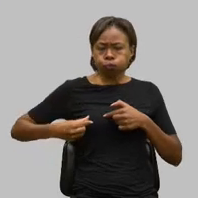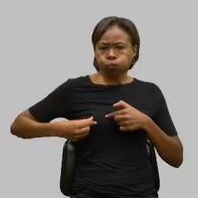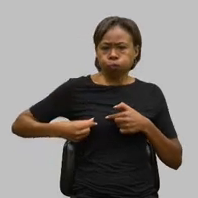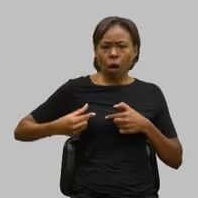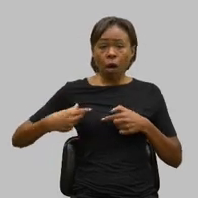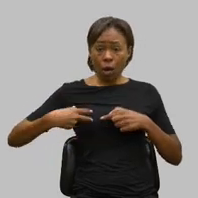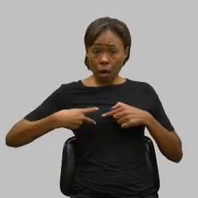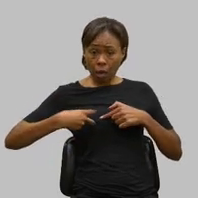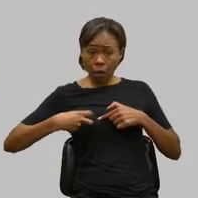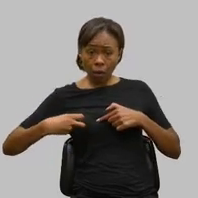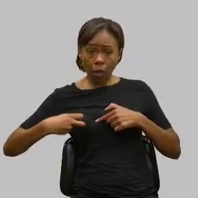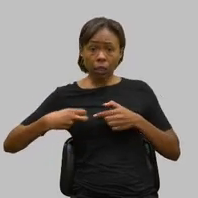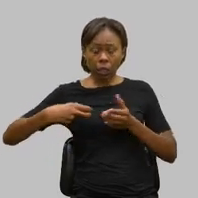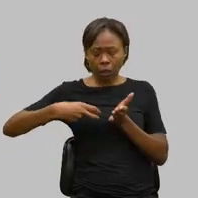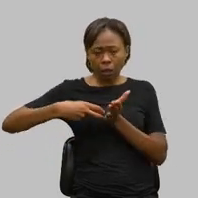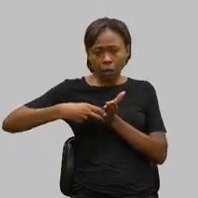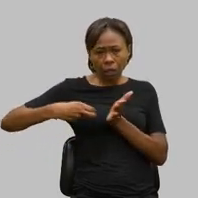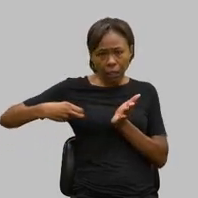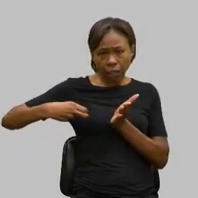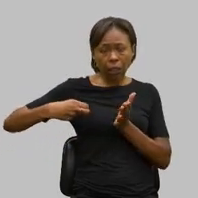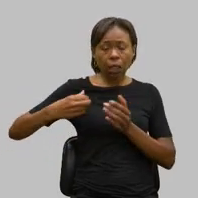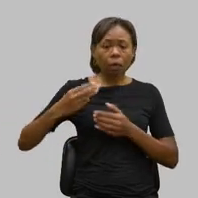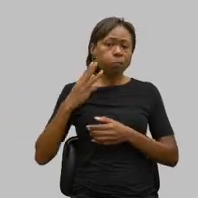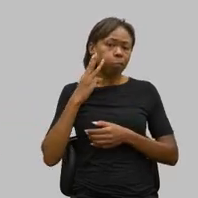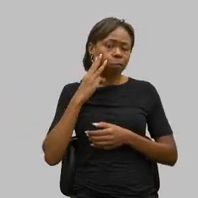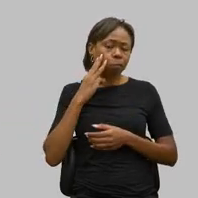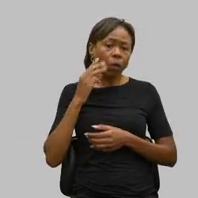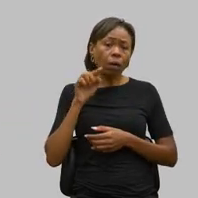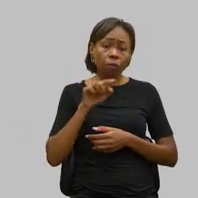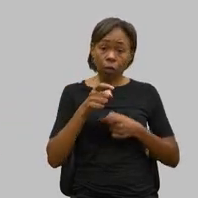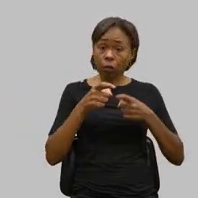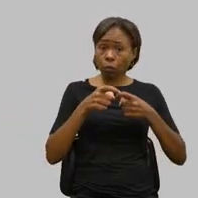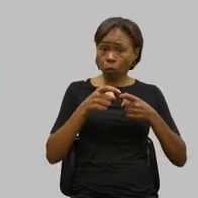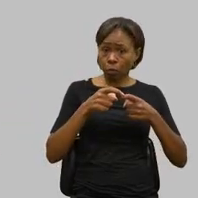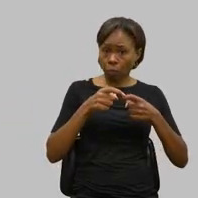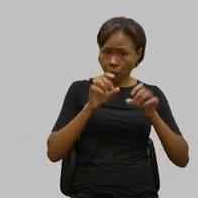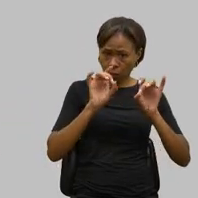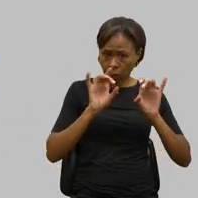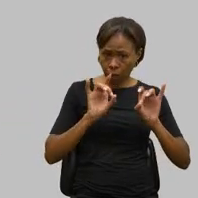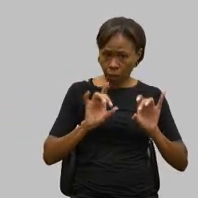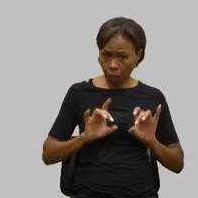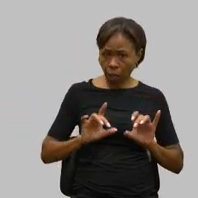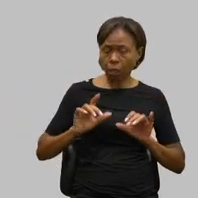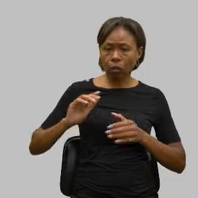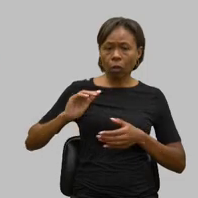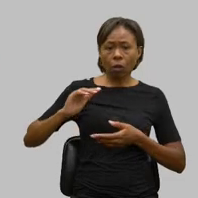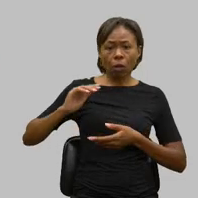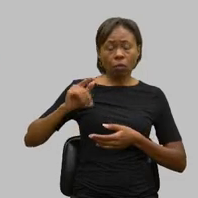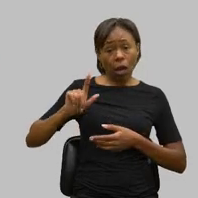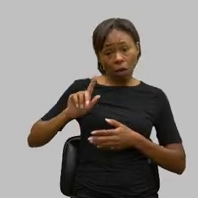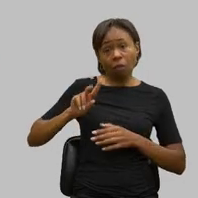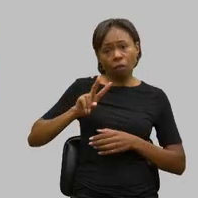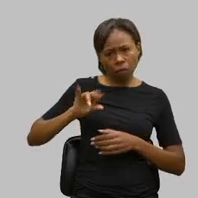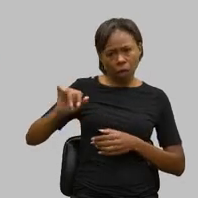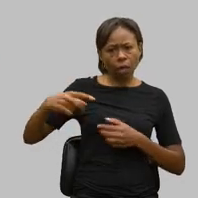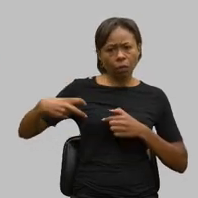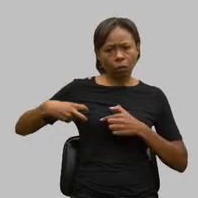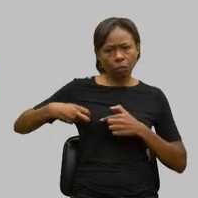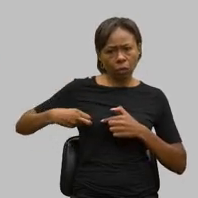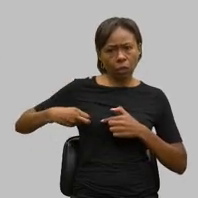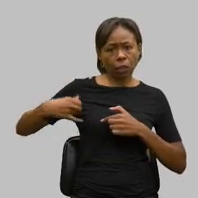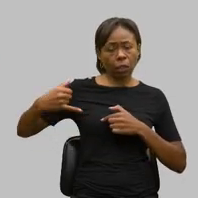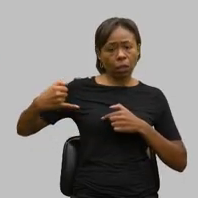exérides de nódula mama. Você vai pegar um mastologista que vai levar o bloco cirúrgico, vai fazer uma anestesia,